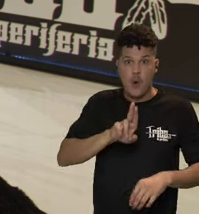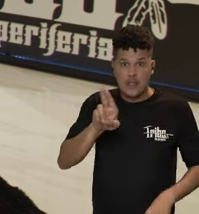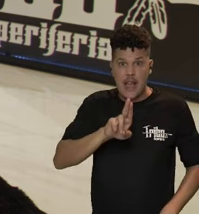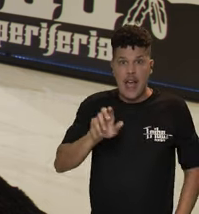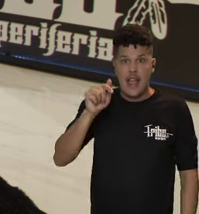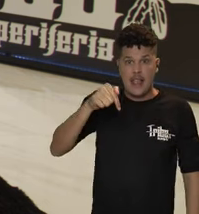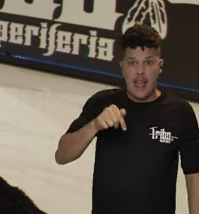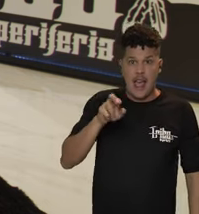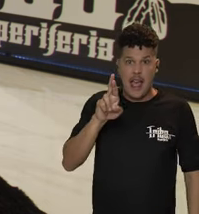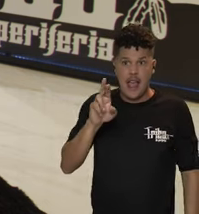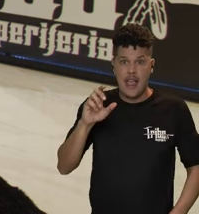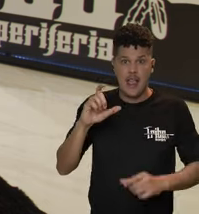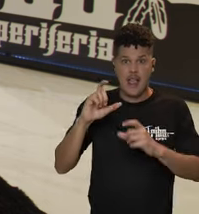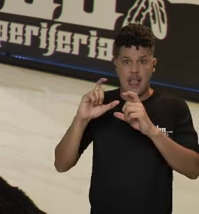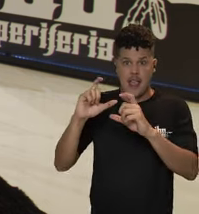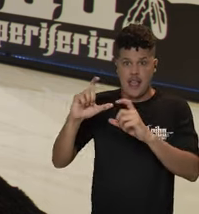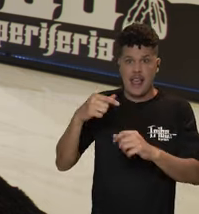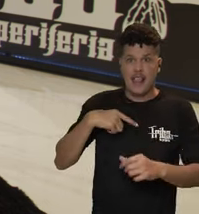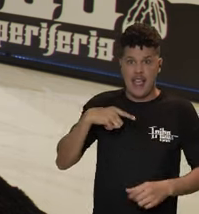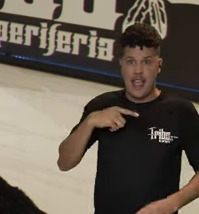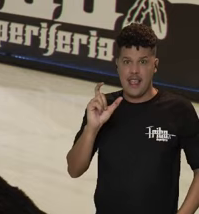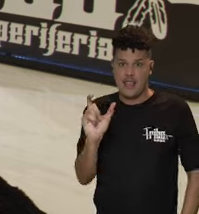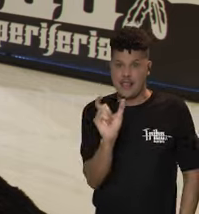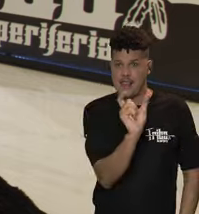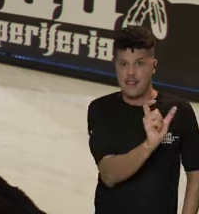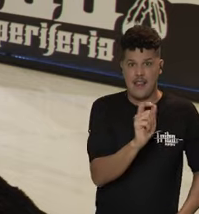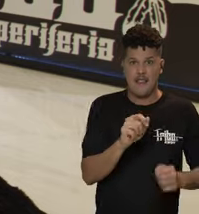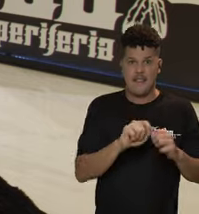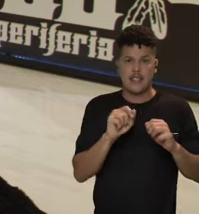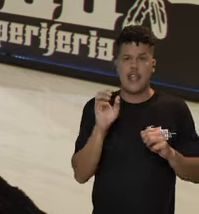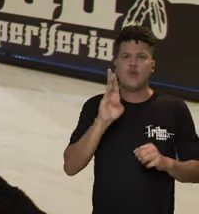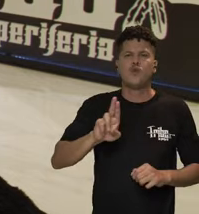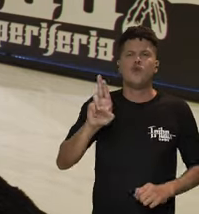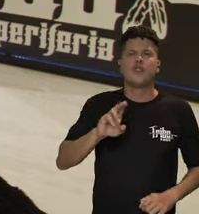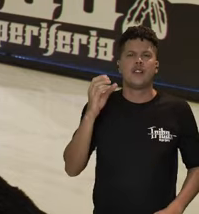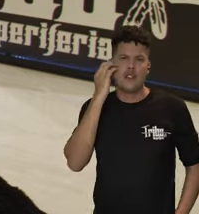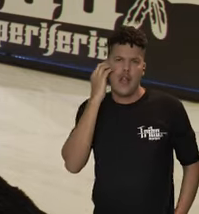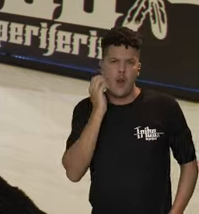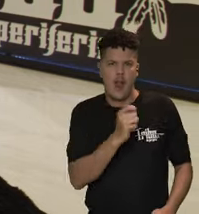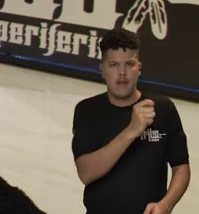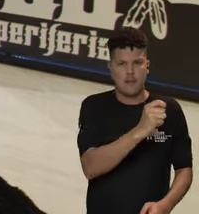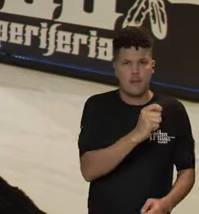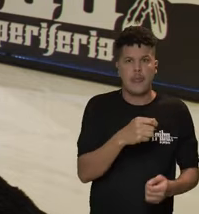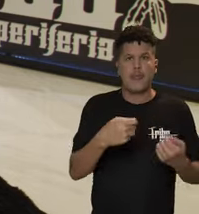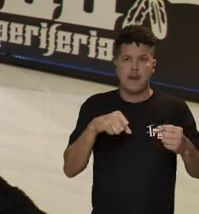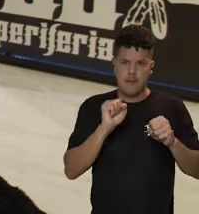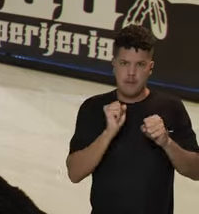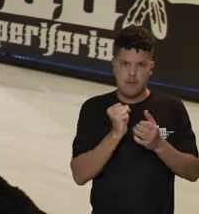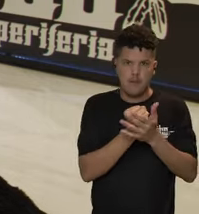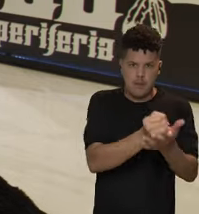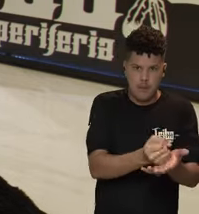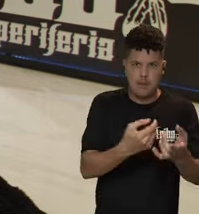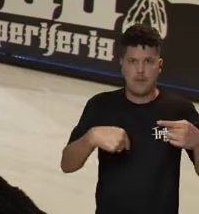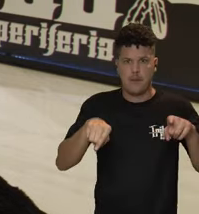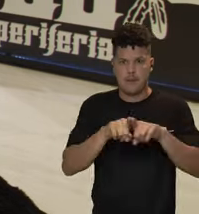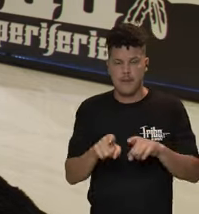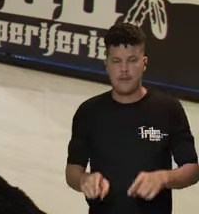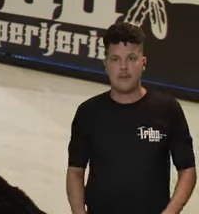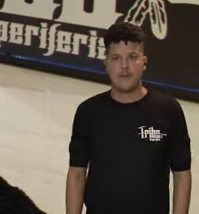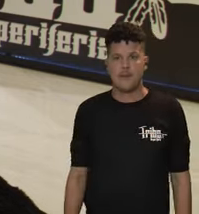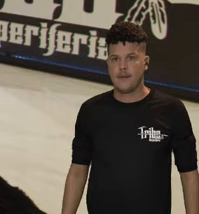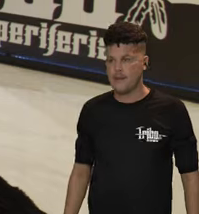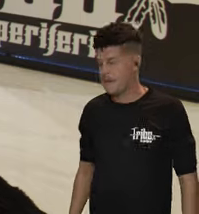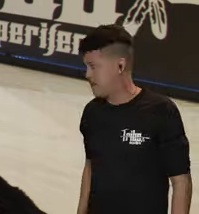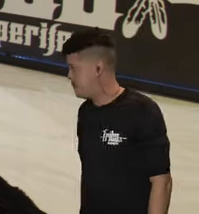tá aparecendo no canto da sua TV, beleza? Só colocar o celularzinho lá. E já era. Beleza? É pouco tempo e vambora, né, mano?